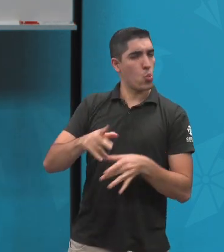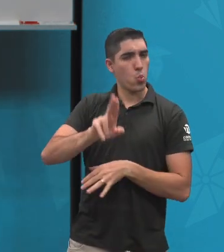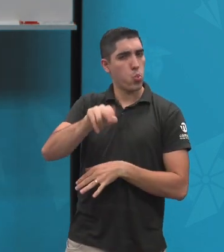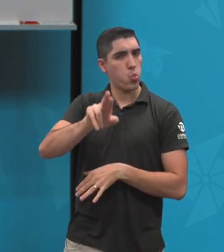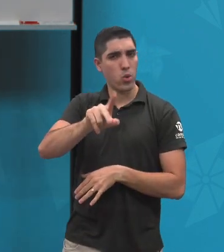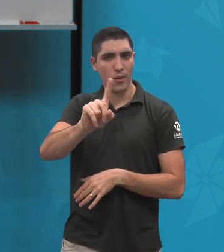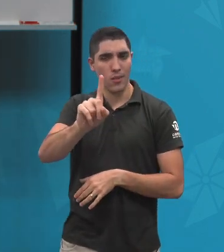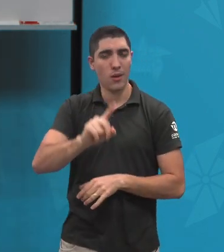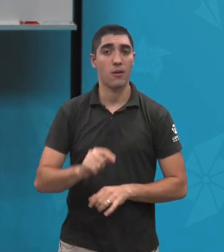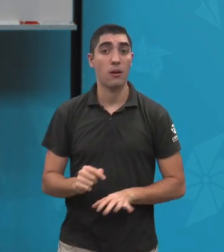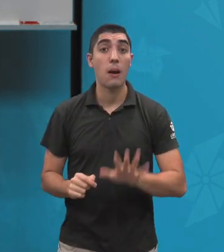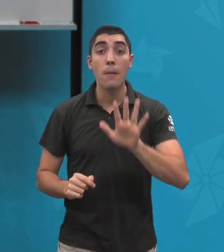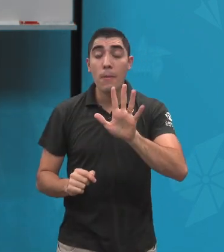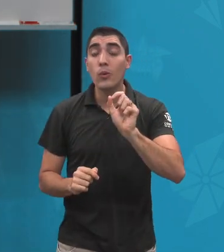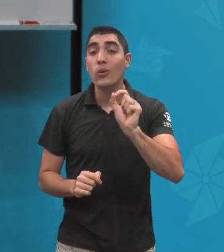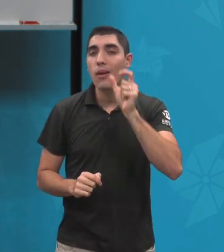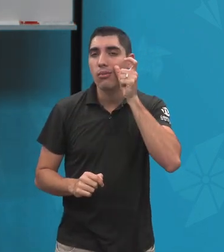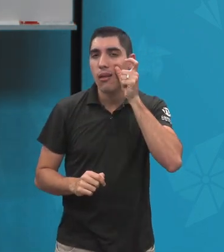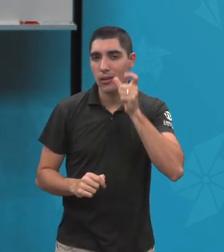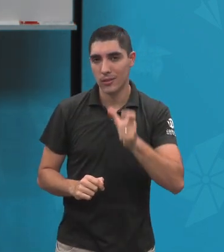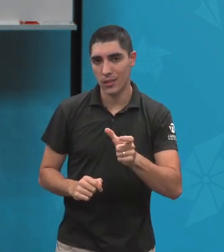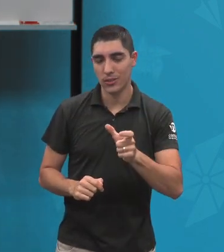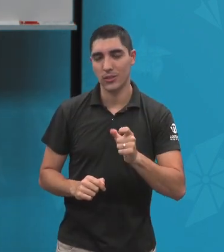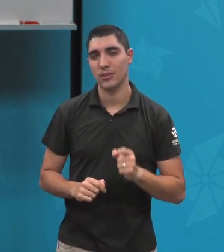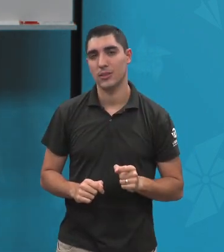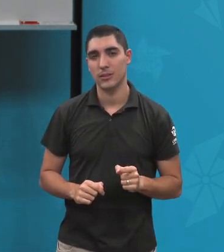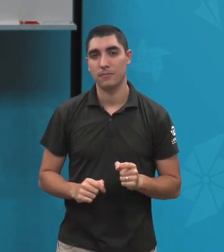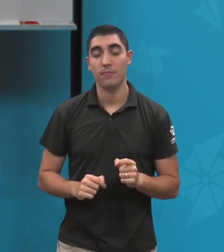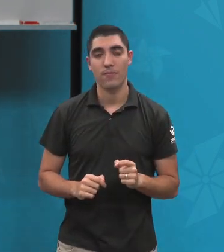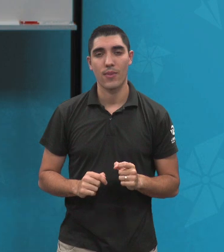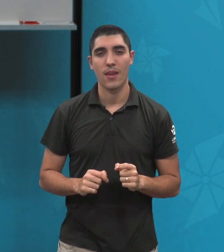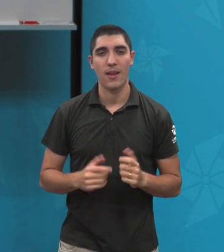Mas o que acaba sendo interessante aqui é que